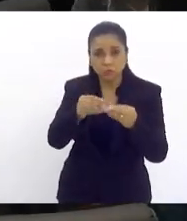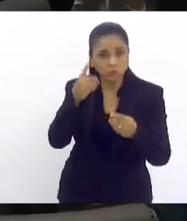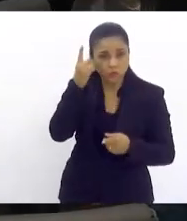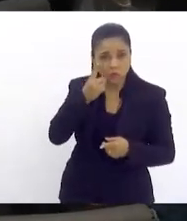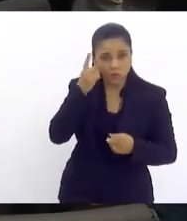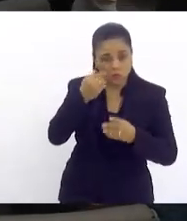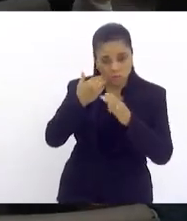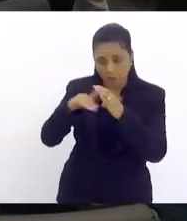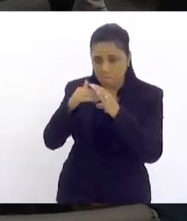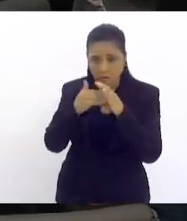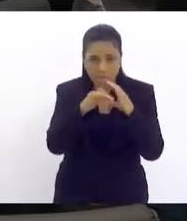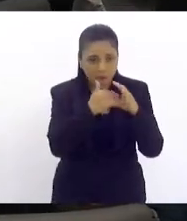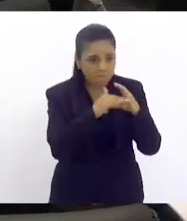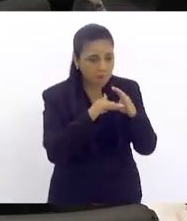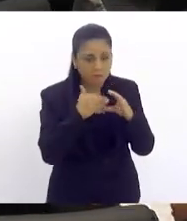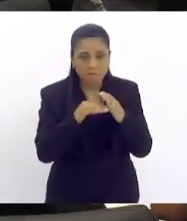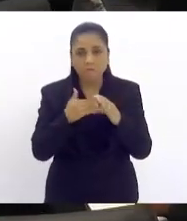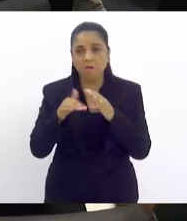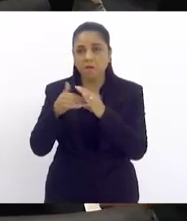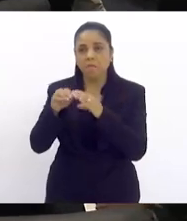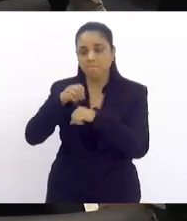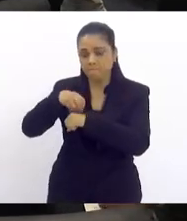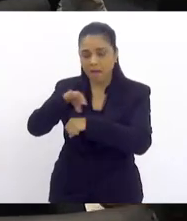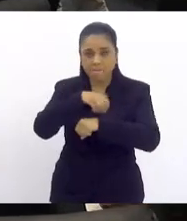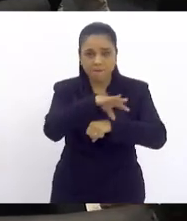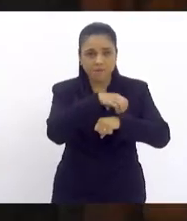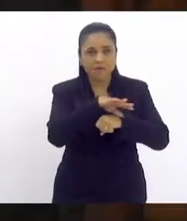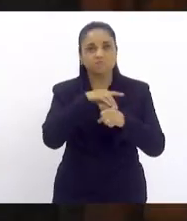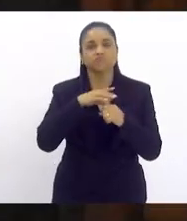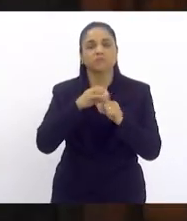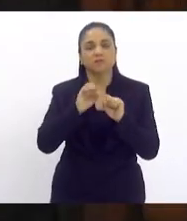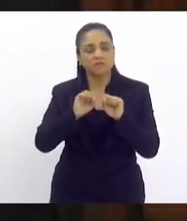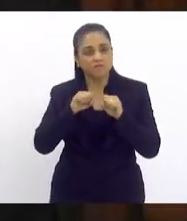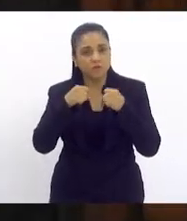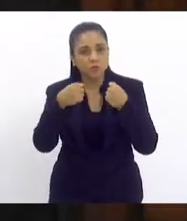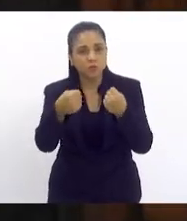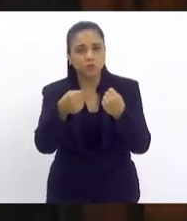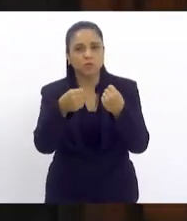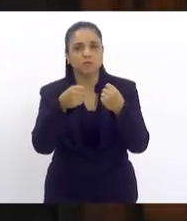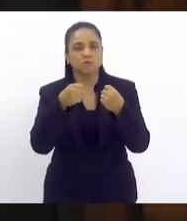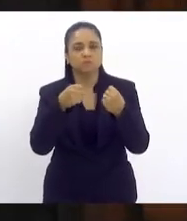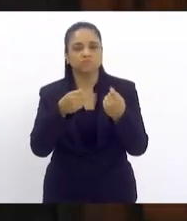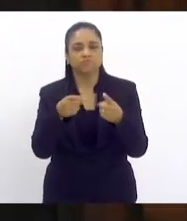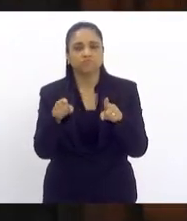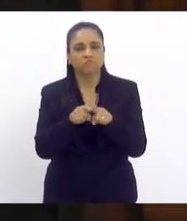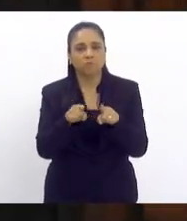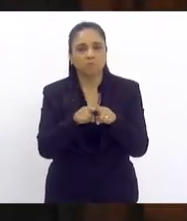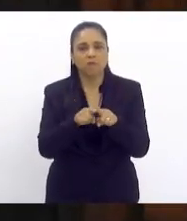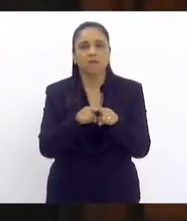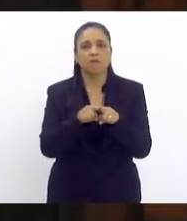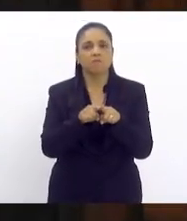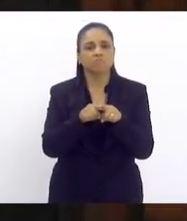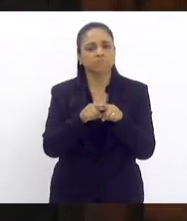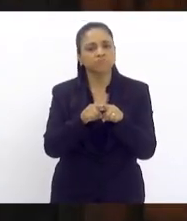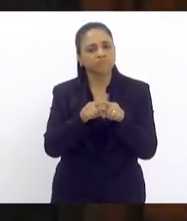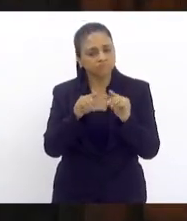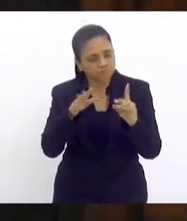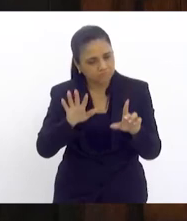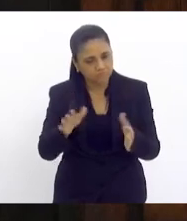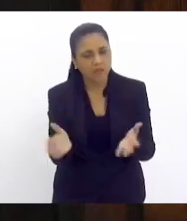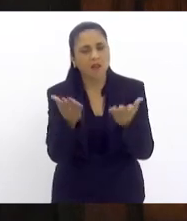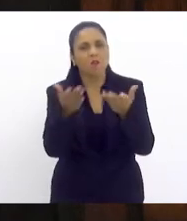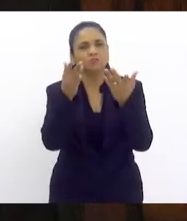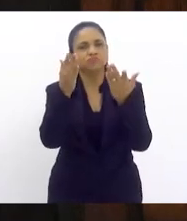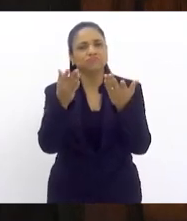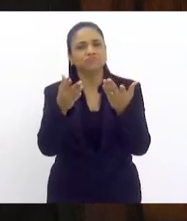foi para todos os deputados, deputada Marta Rocha, da Defensoria, né, elogiando a iniciativa de Vossa Excelência. É muito bom ter